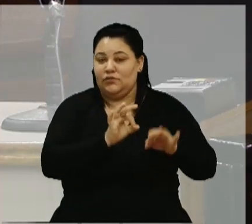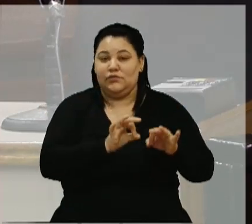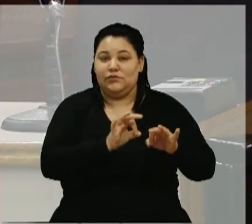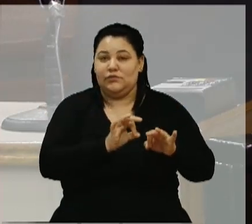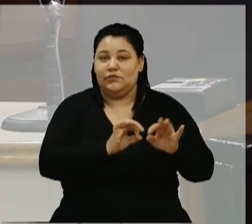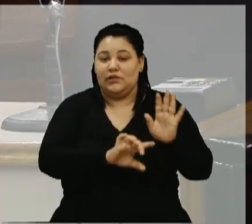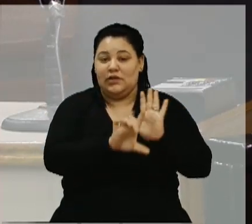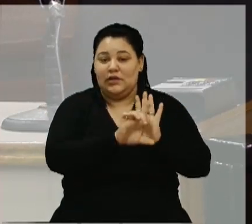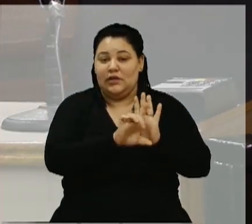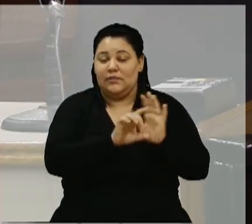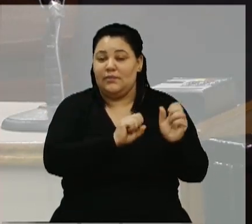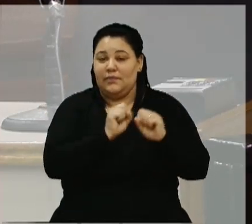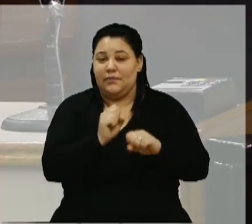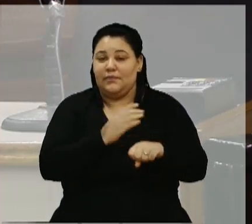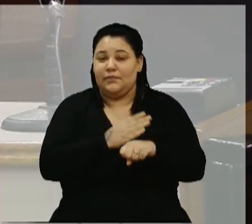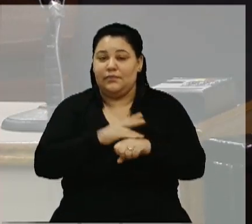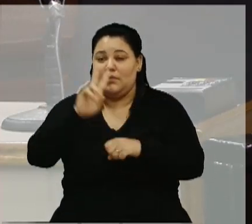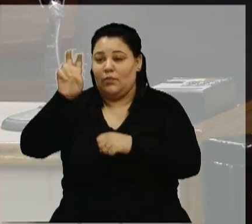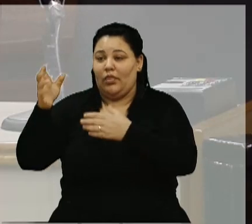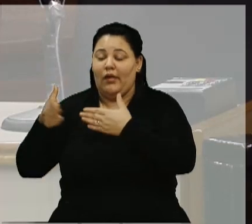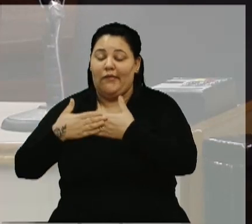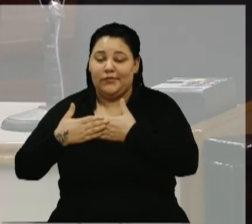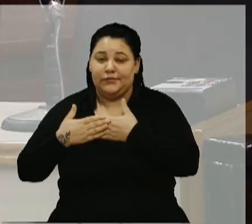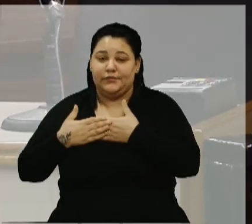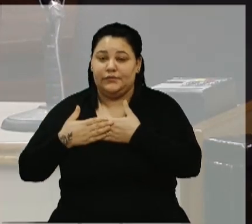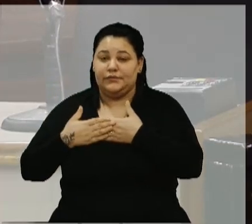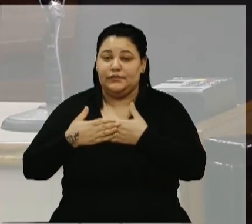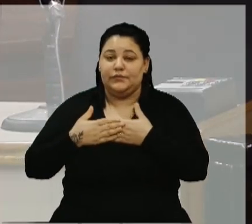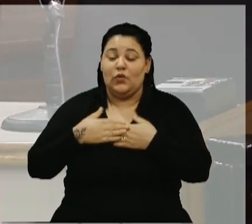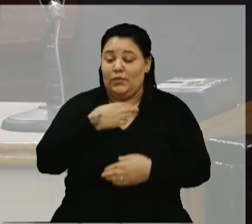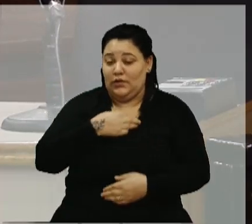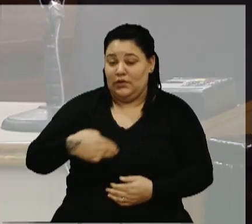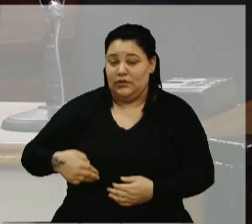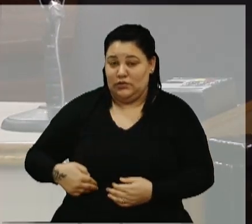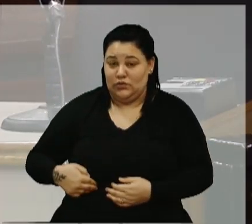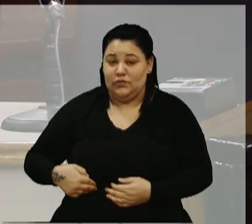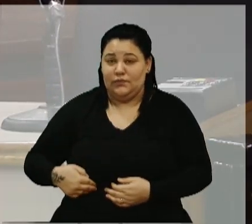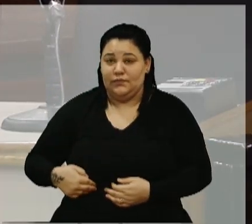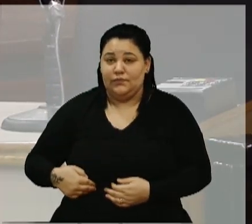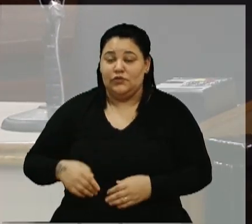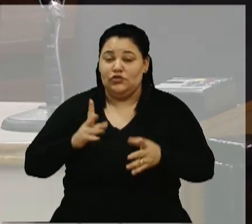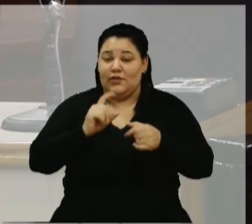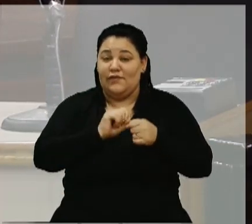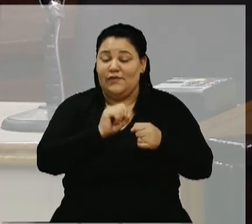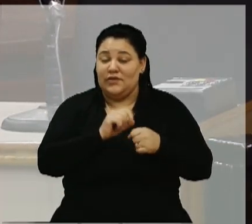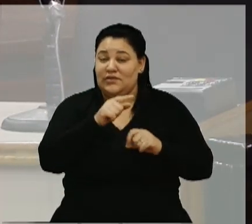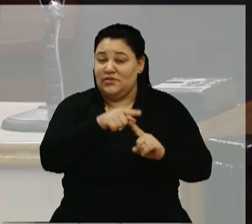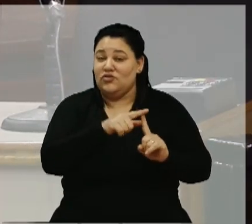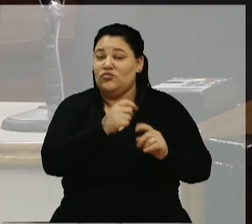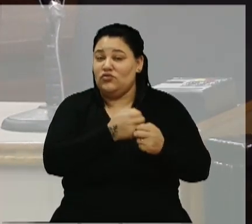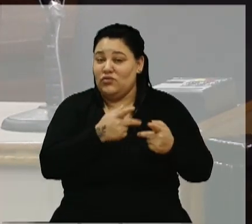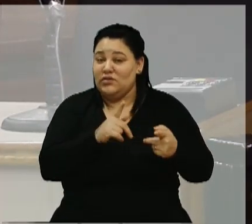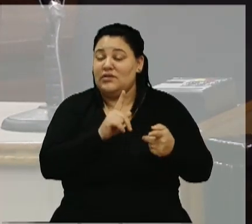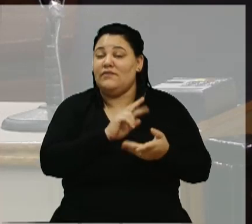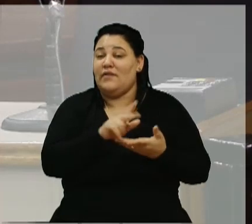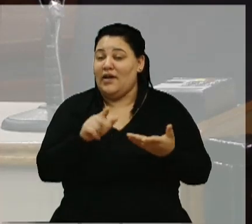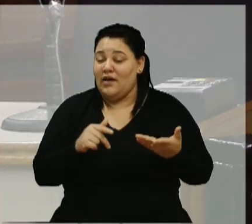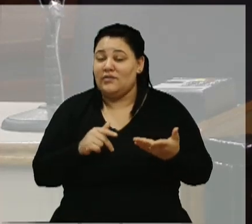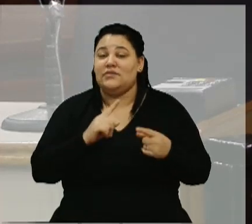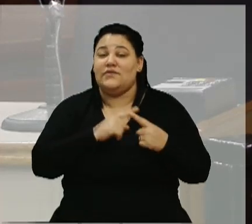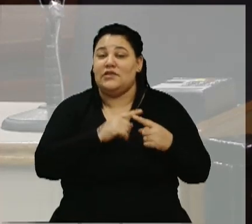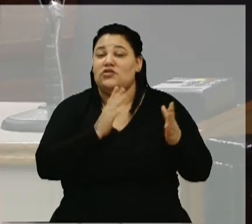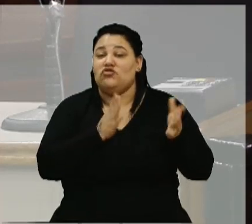suspeito na causa, fecha aspas. Alexandre de Moraes incorreu diversas vezes nesta tipificação, a exemplo das decisões de busca